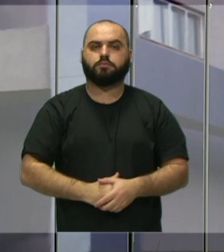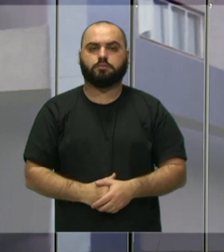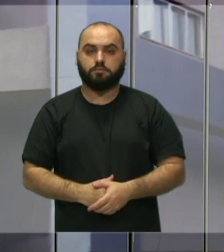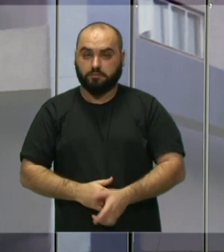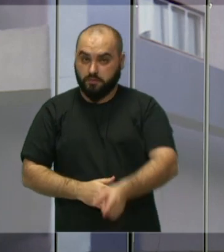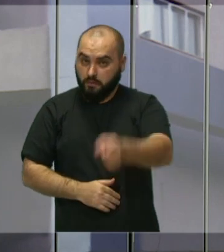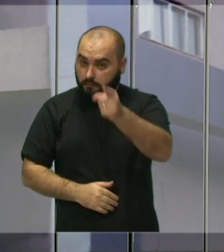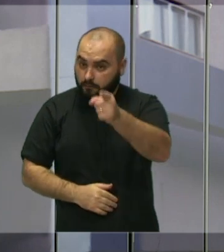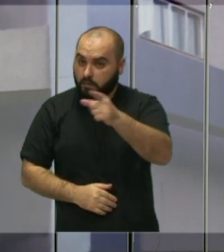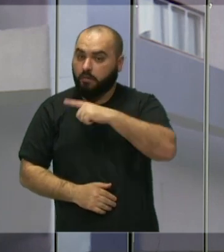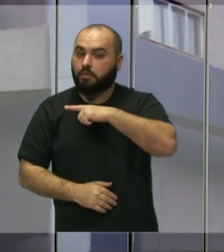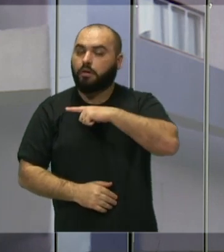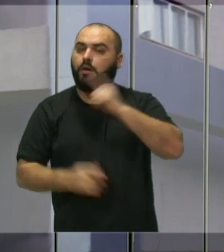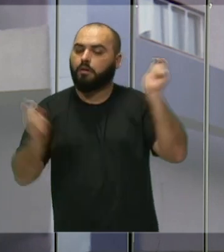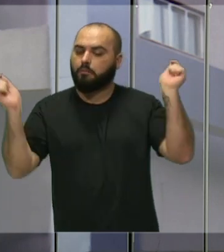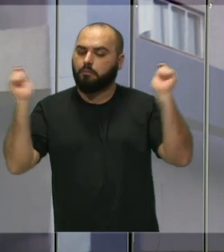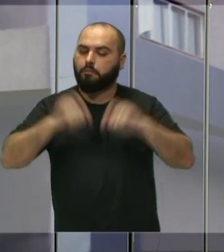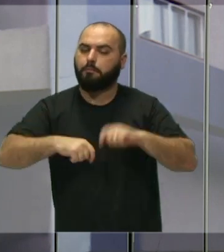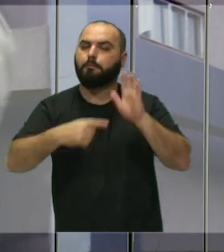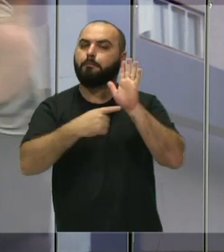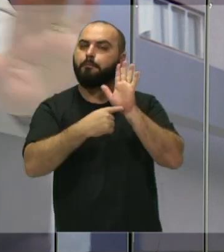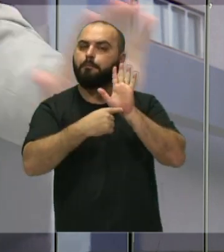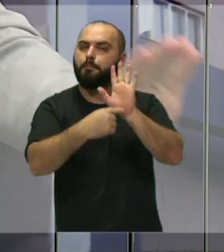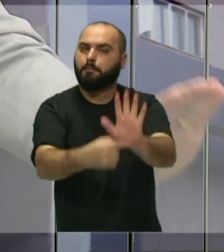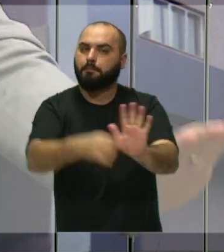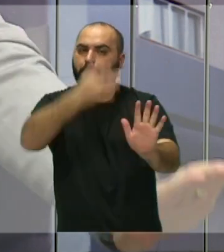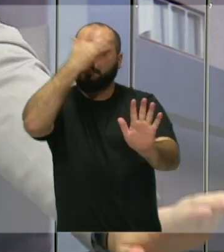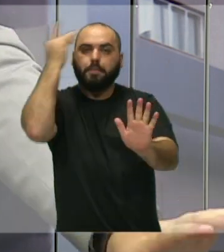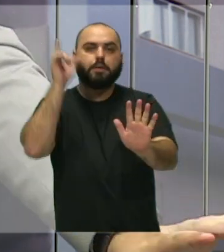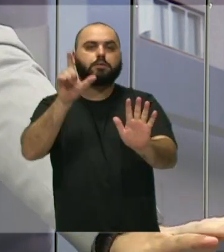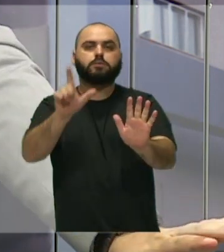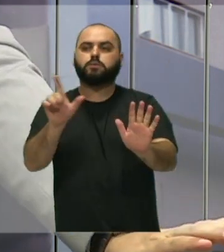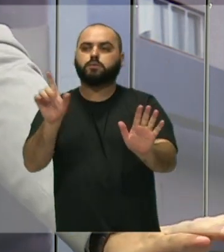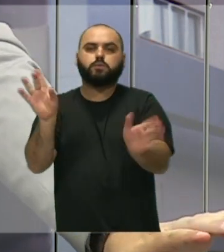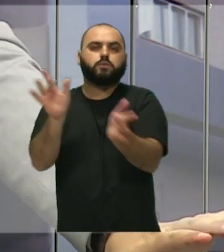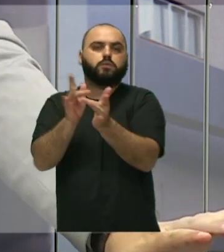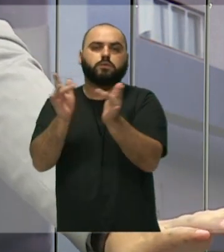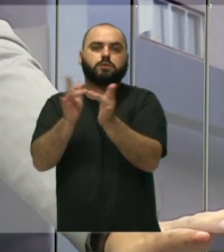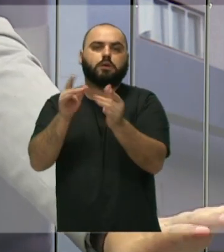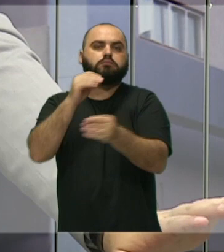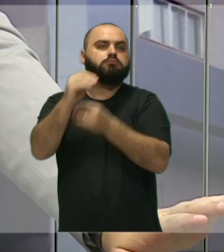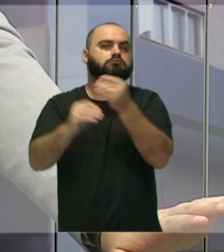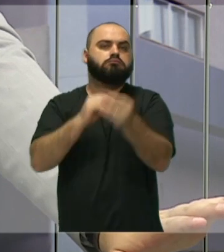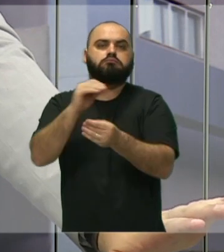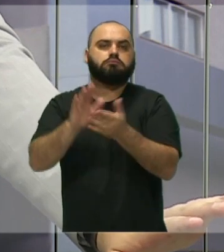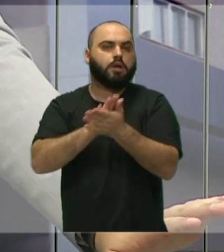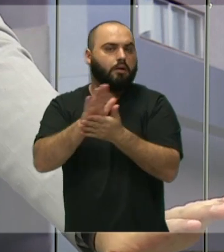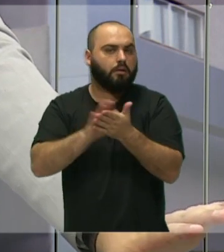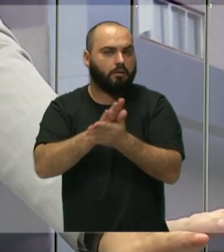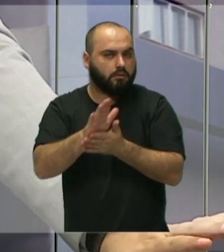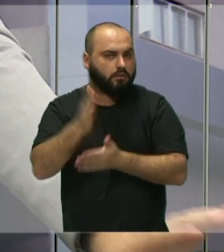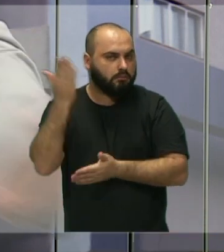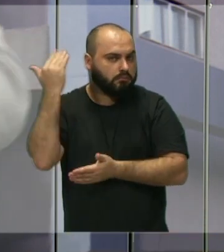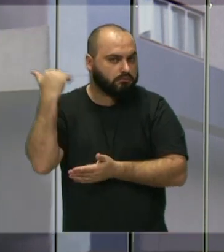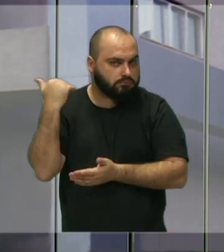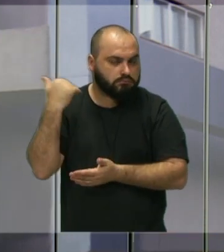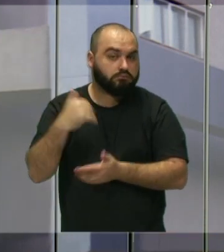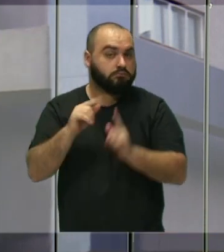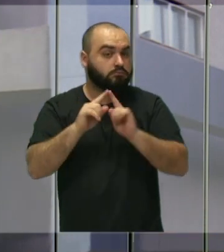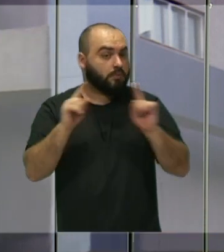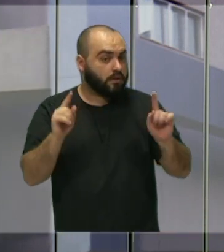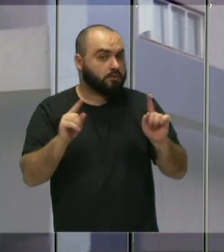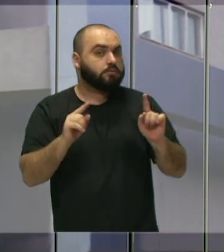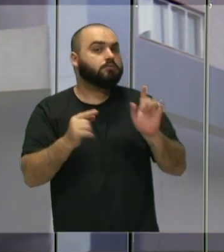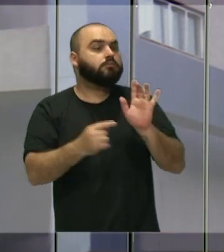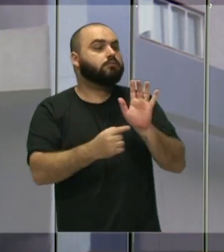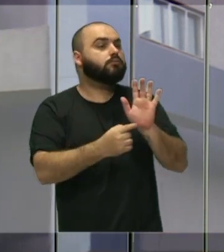a capacidade de apontar pessoas que não estavam envolvidas naquela situação outrora investigada, mas também